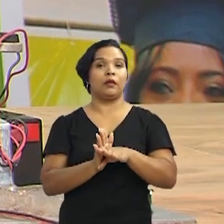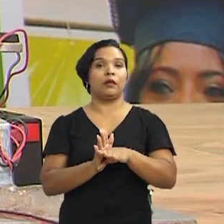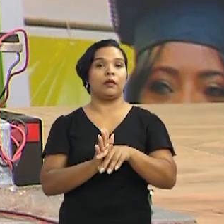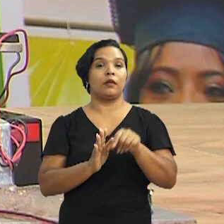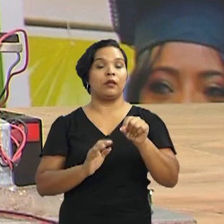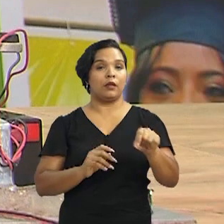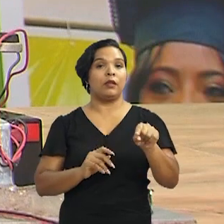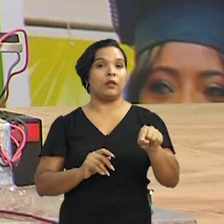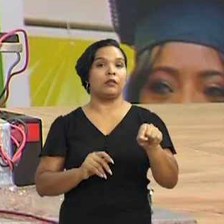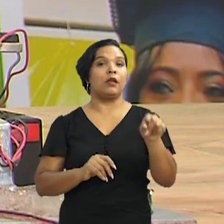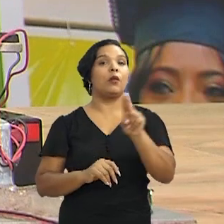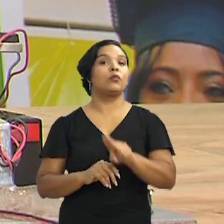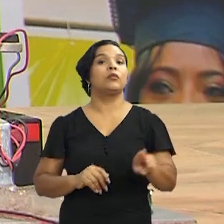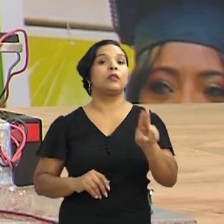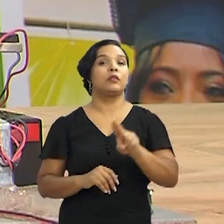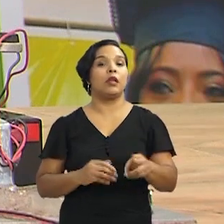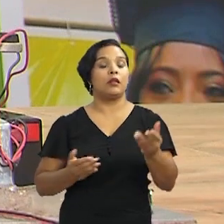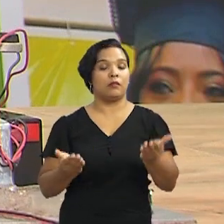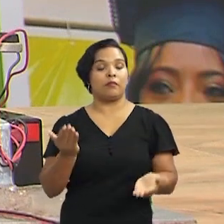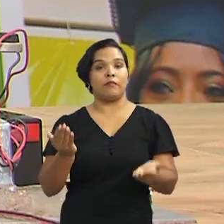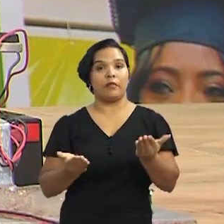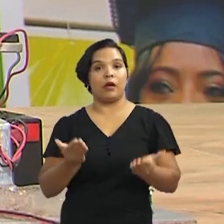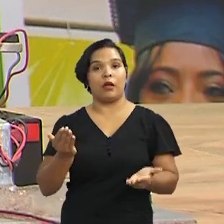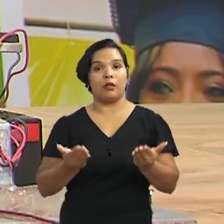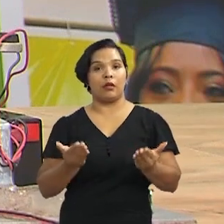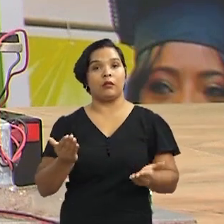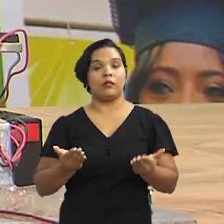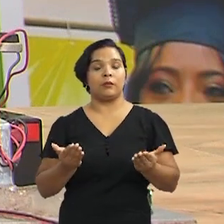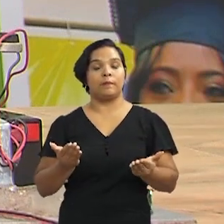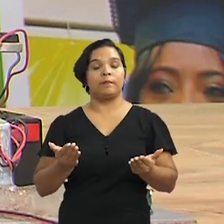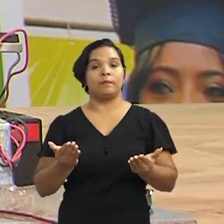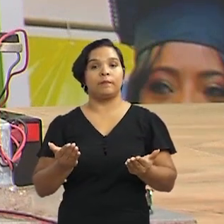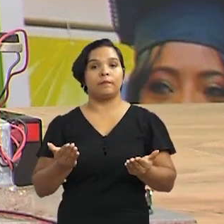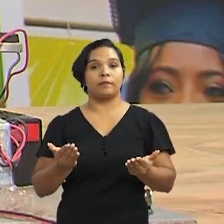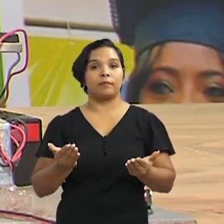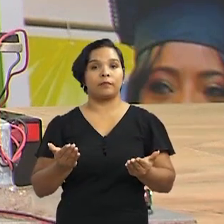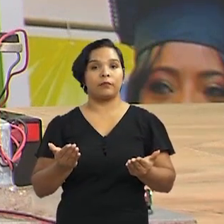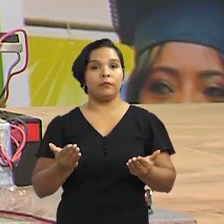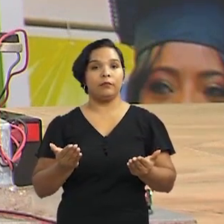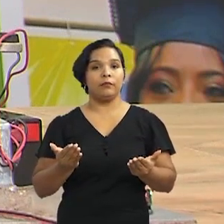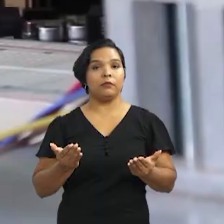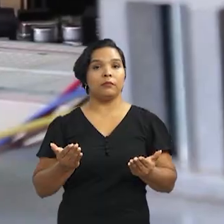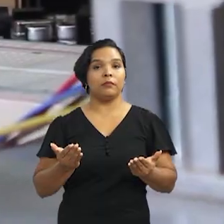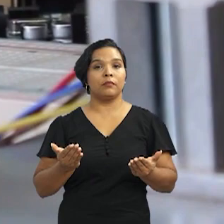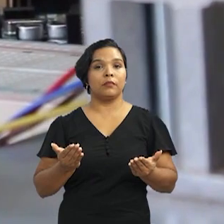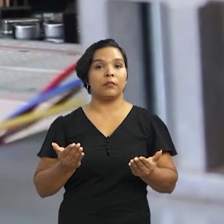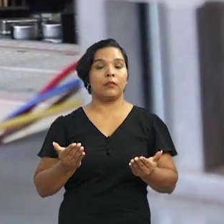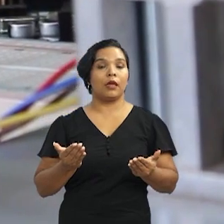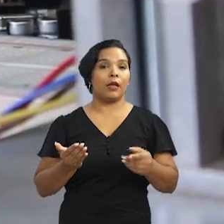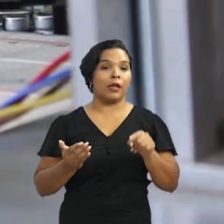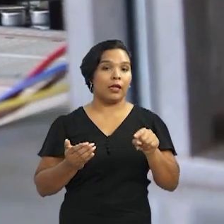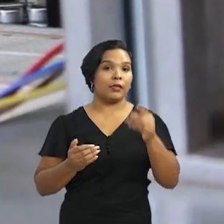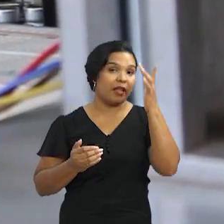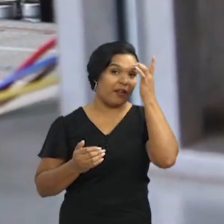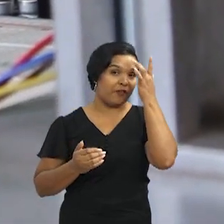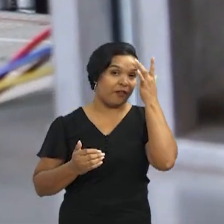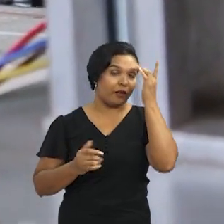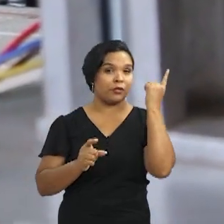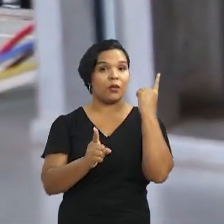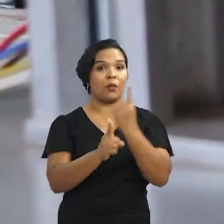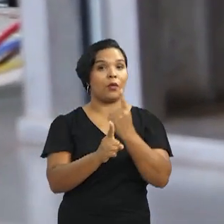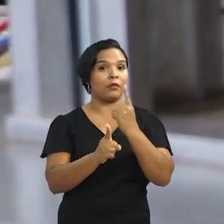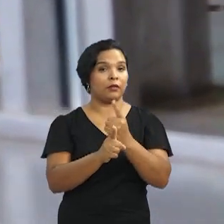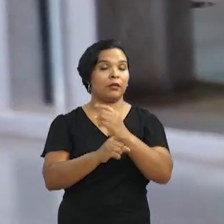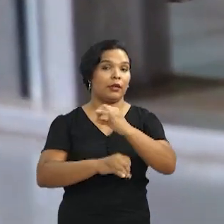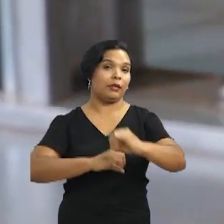chega aqui, né? Esse aqui é um componente que é utilizado em balança, que usa Arduino. Esse